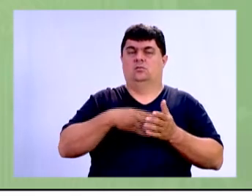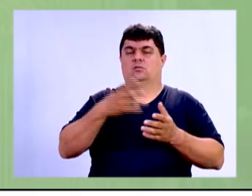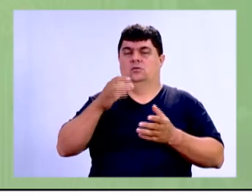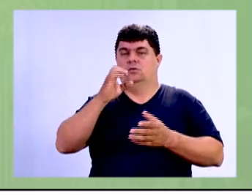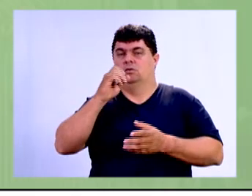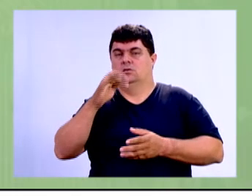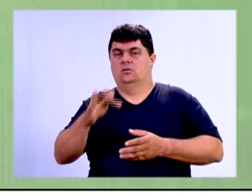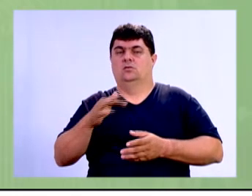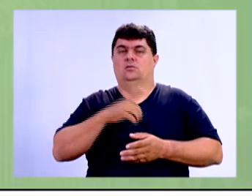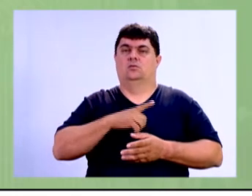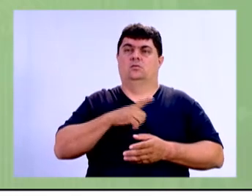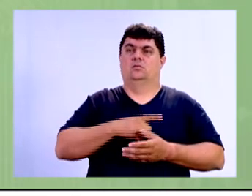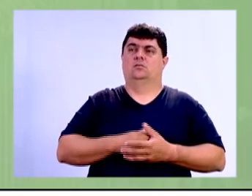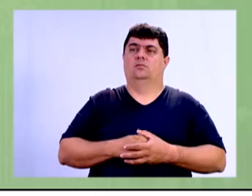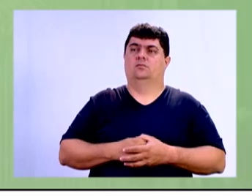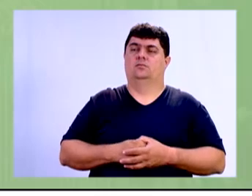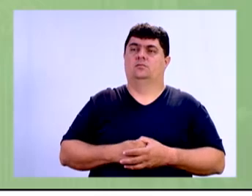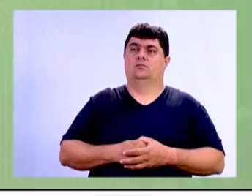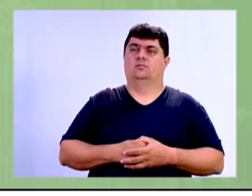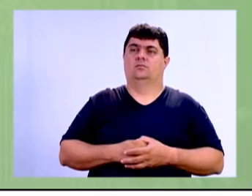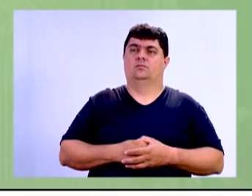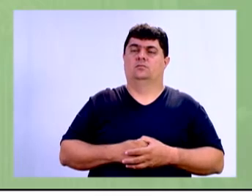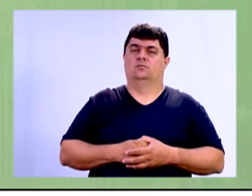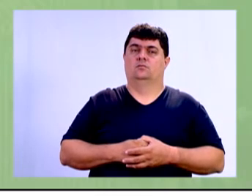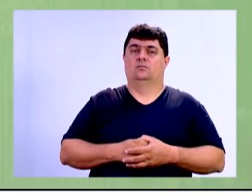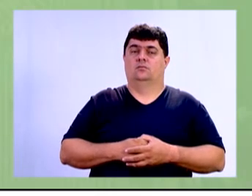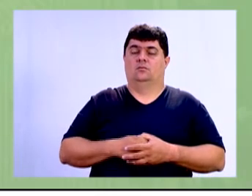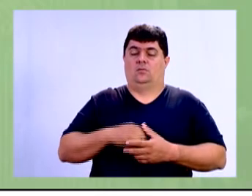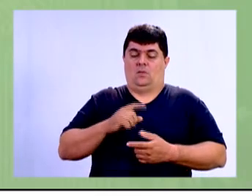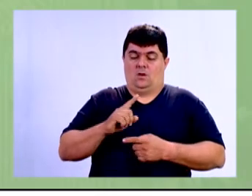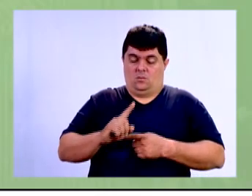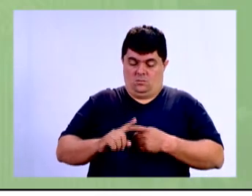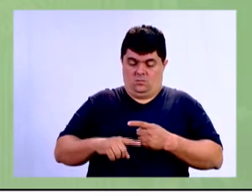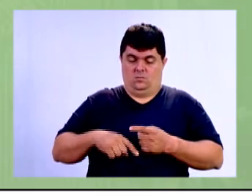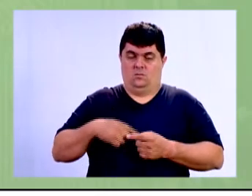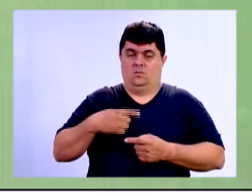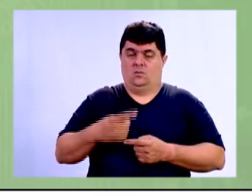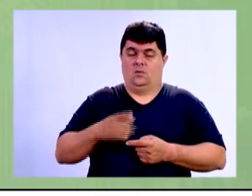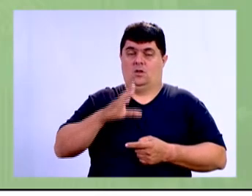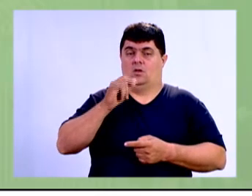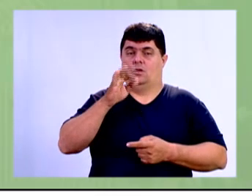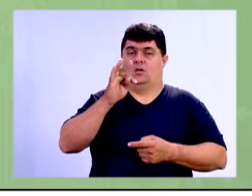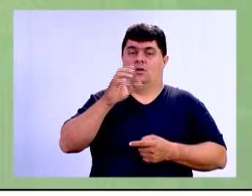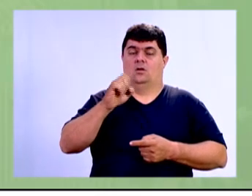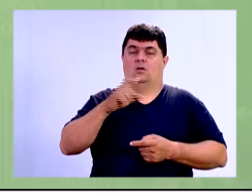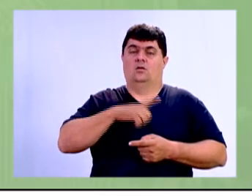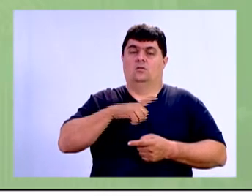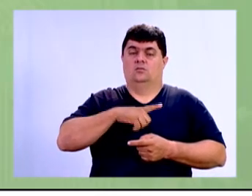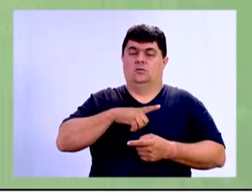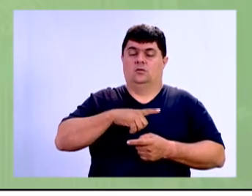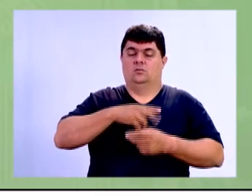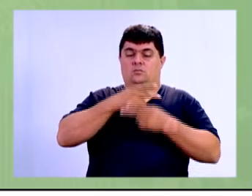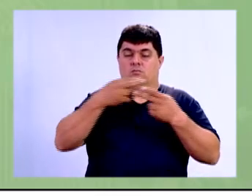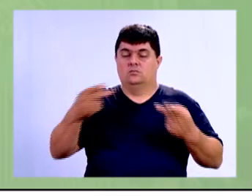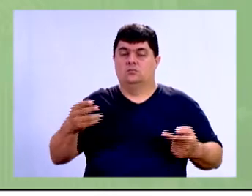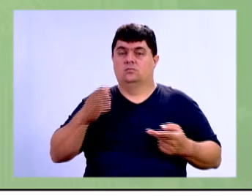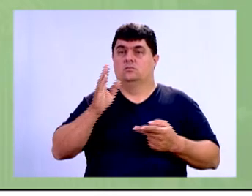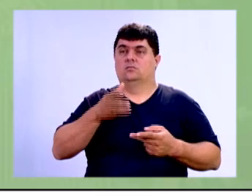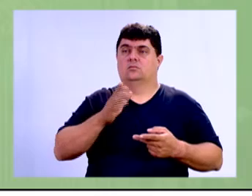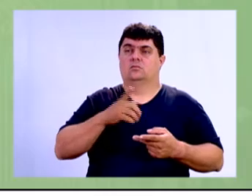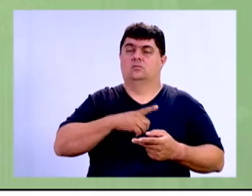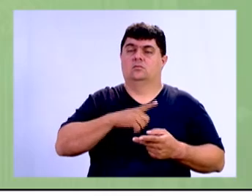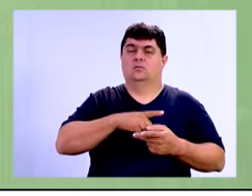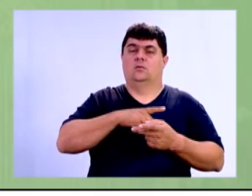tal, cliente.setNome e tal. Depois que você criou o cliente, aqui é o objeto cliente e aqui é